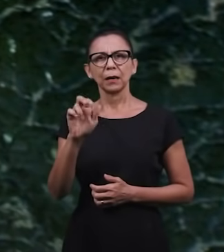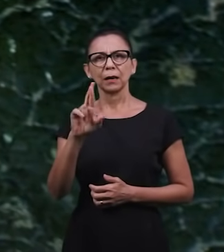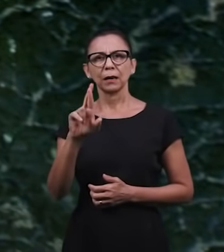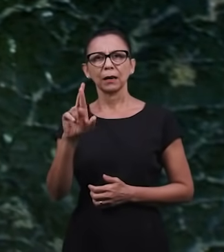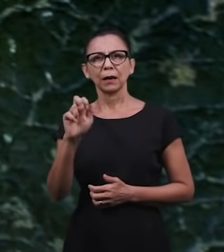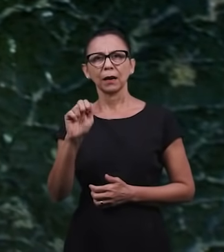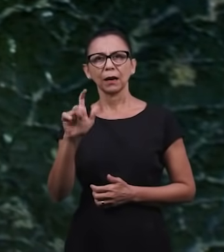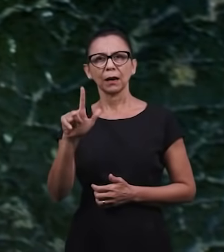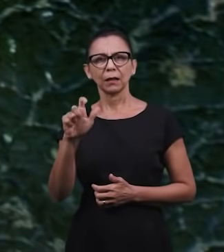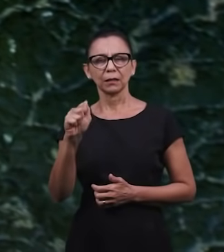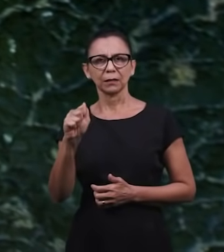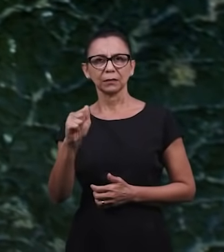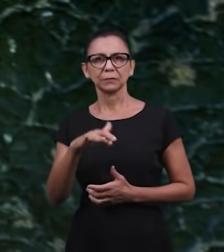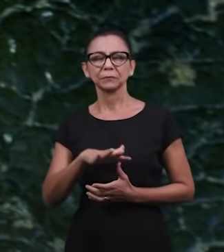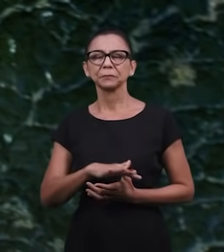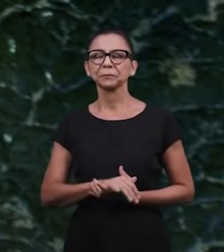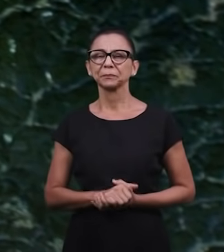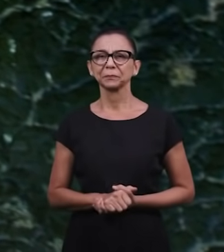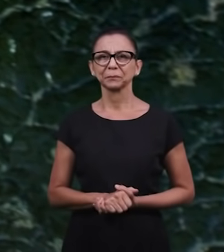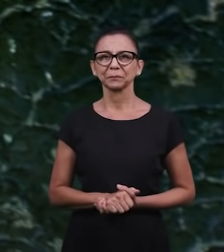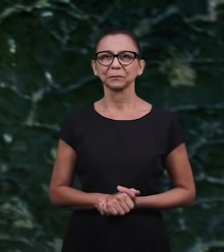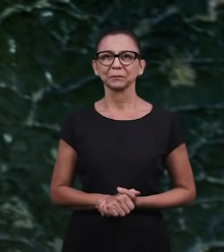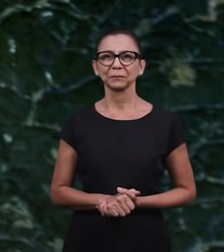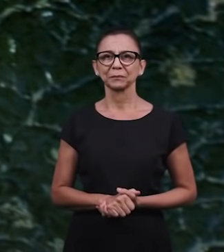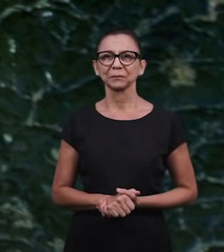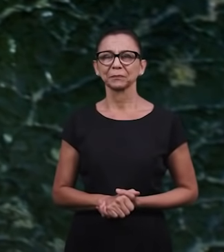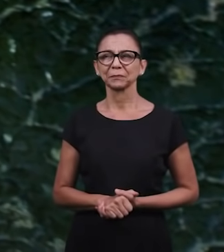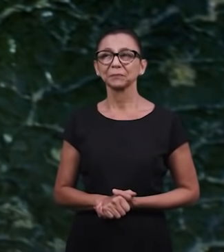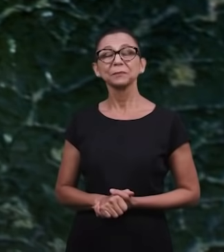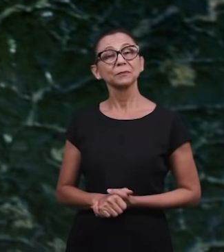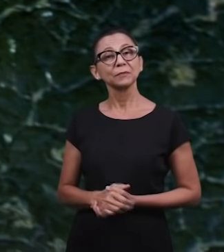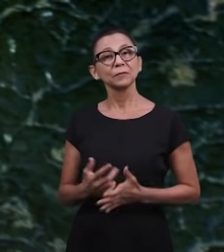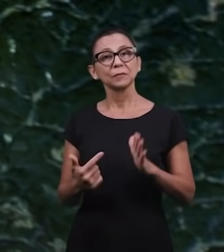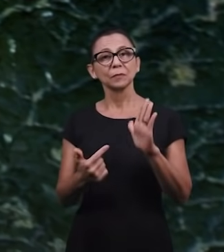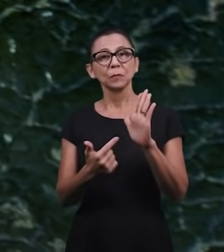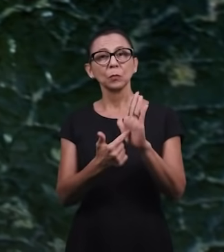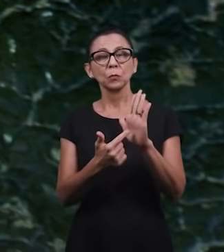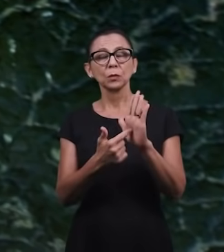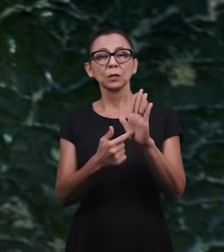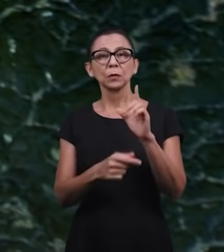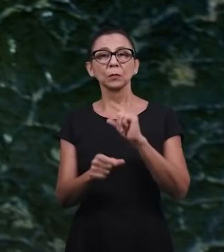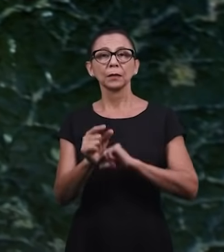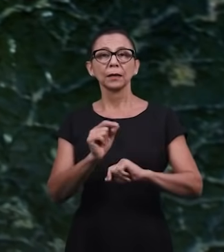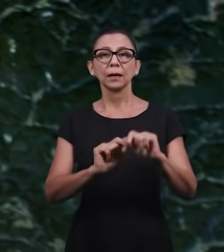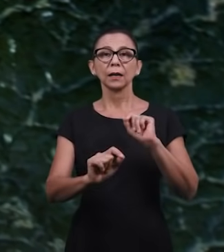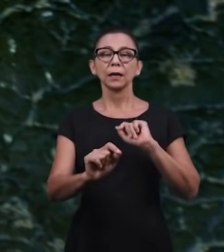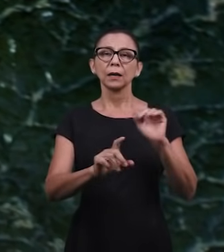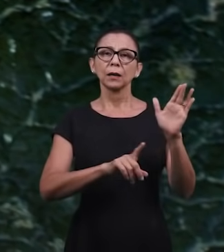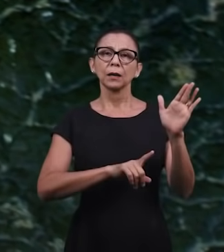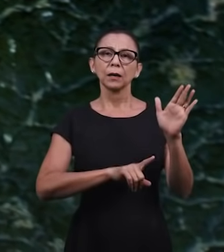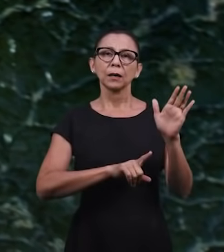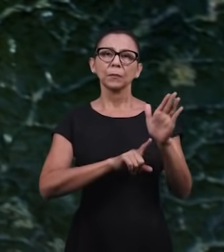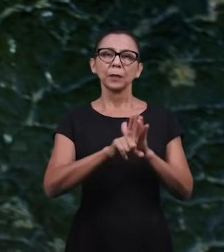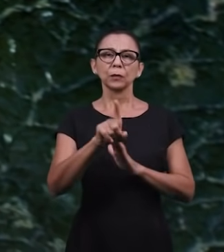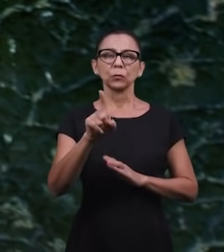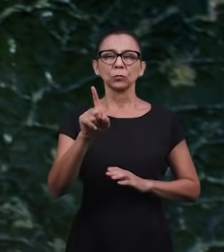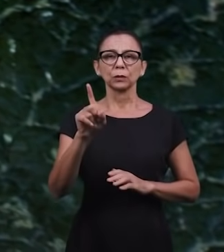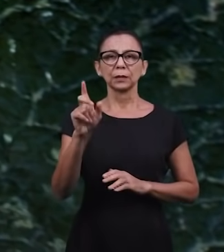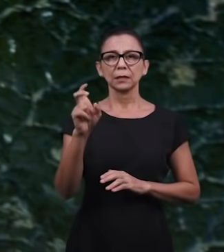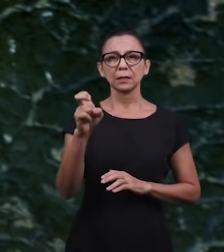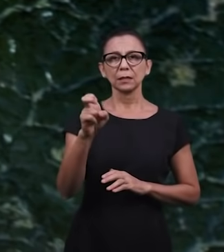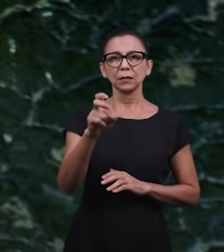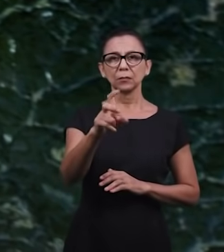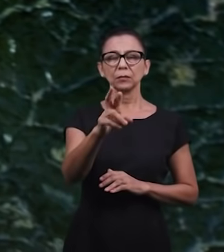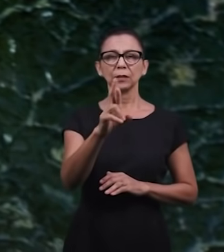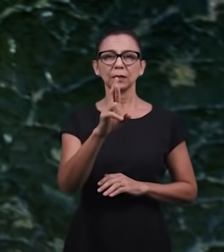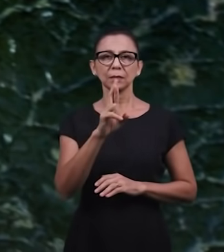na província ali de Gifuken. E nós vamos então apresentar uma resposta, que é a resposta à pergunta